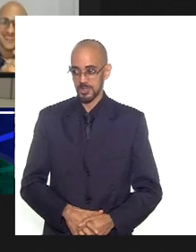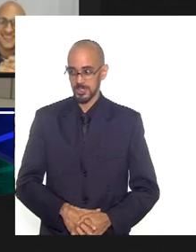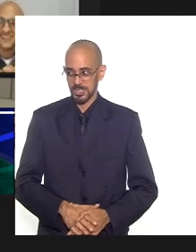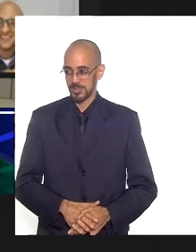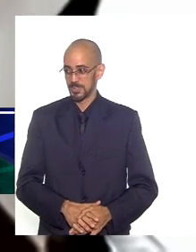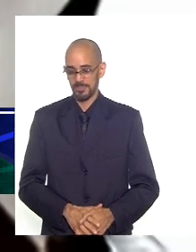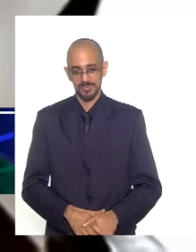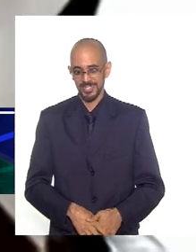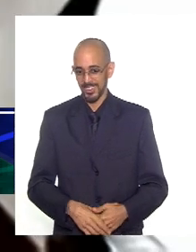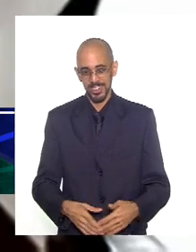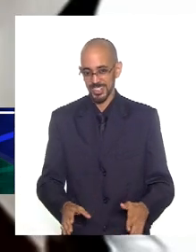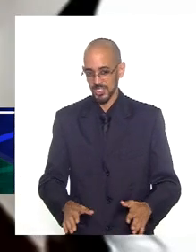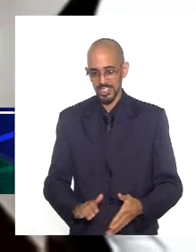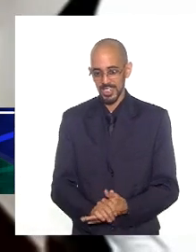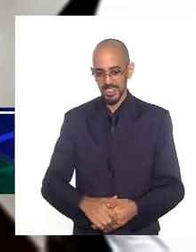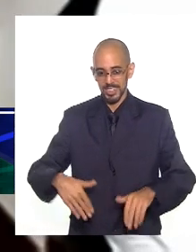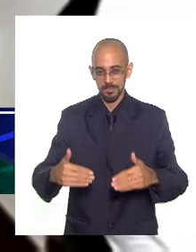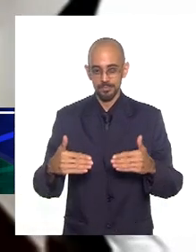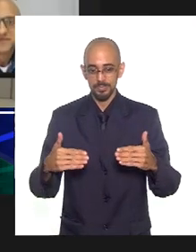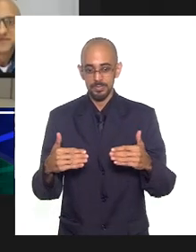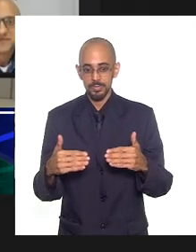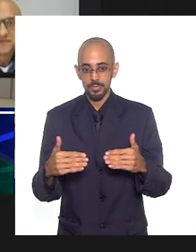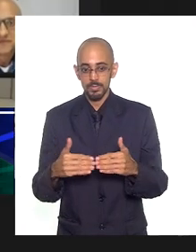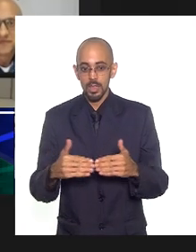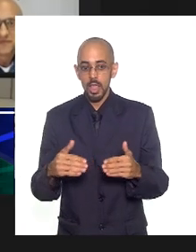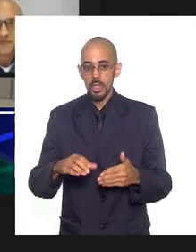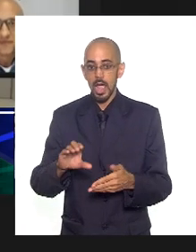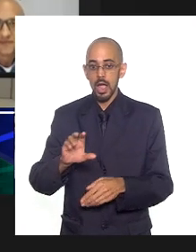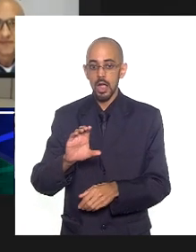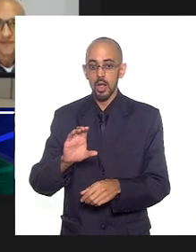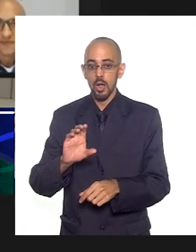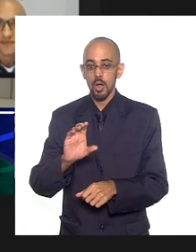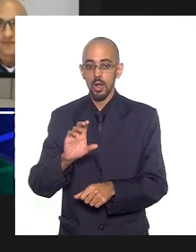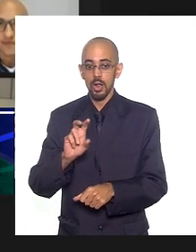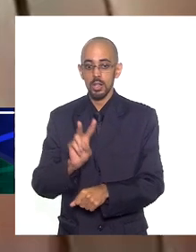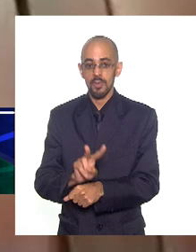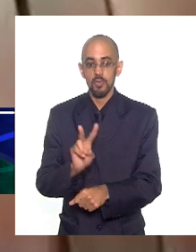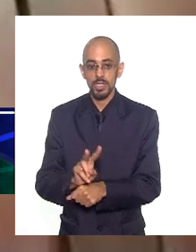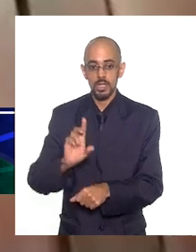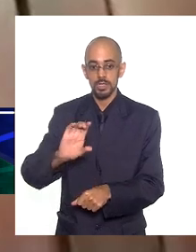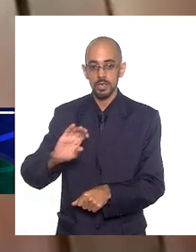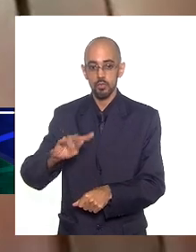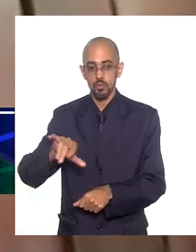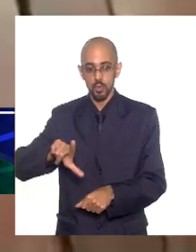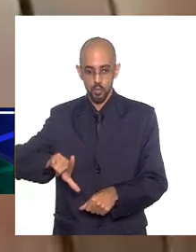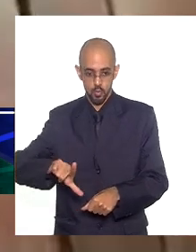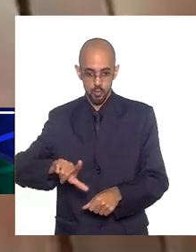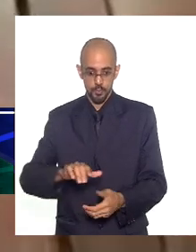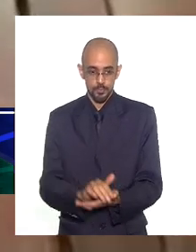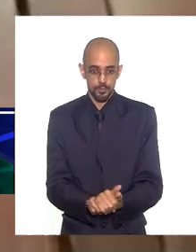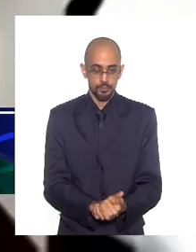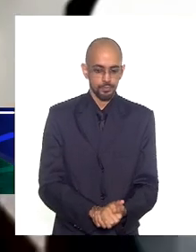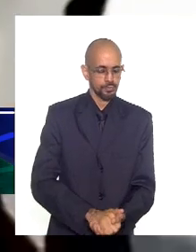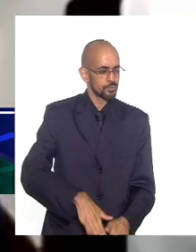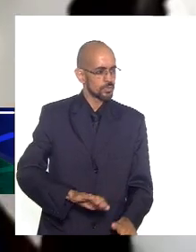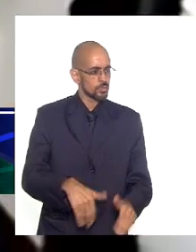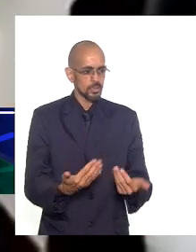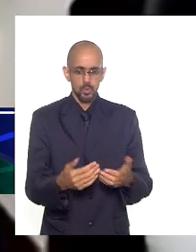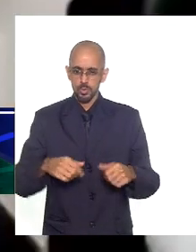Pela Comissão de Defesa Civil, deputado Rosenberg Reis. Presidente, primeira, uma das mais importantes